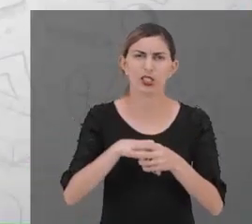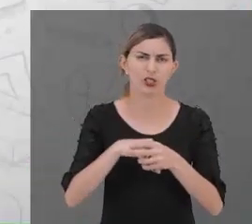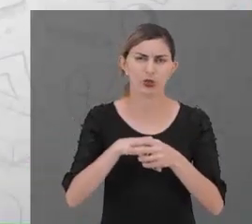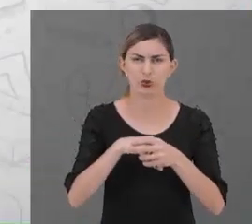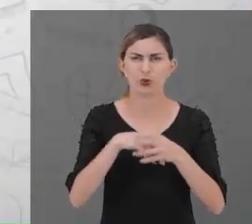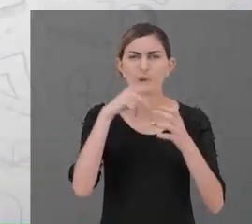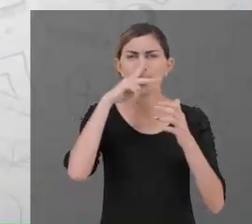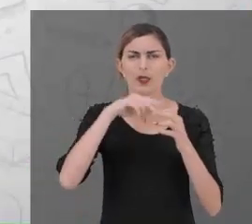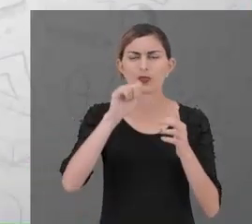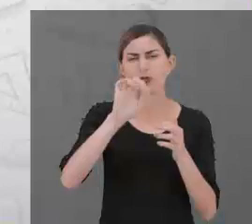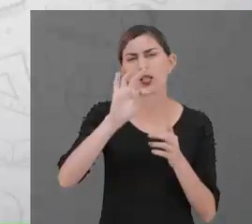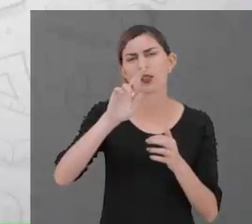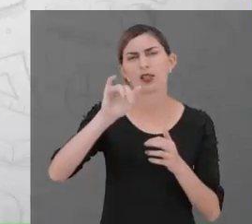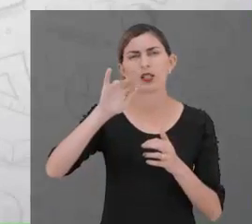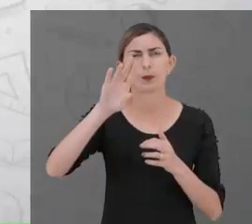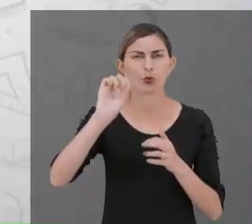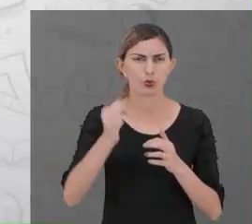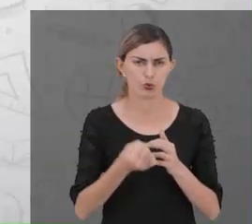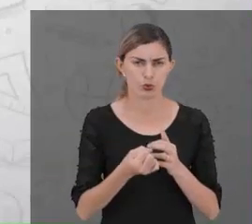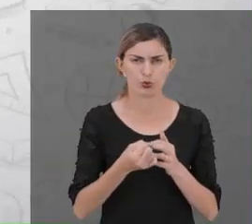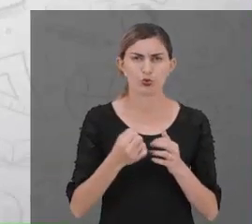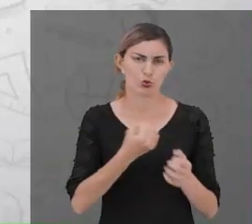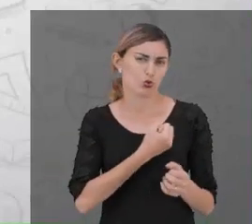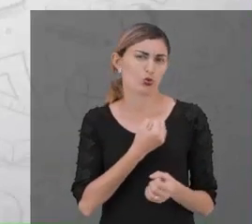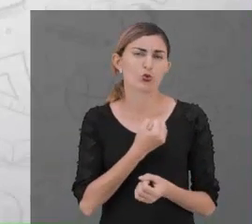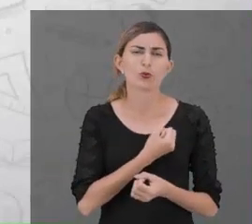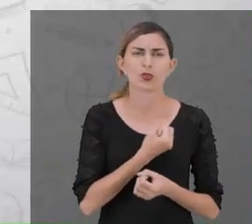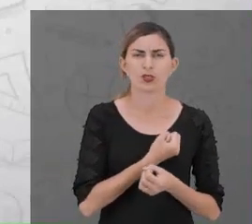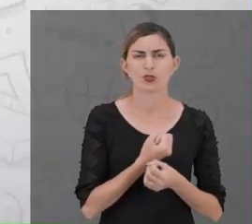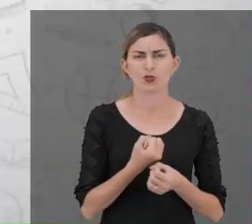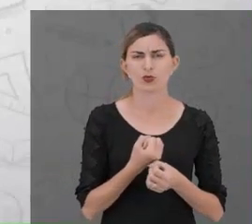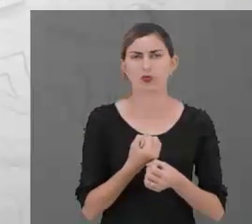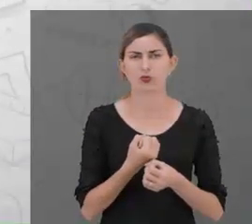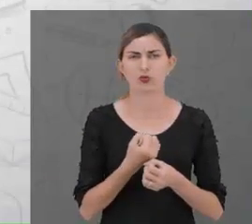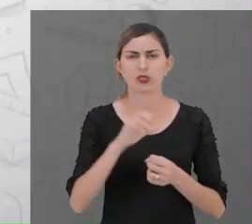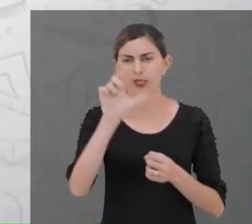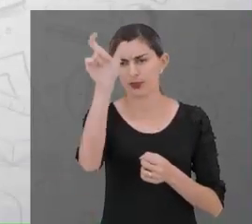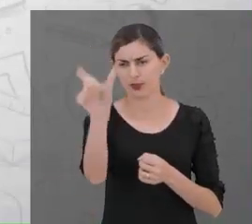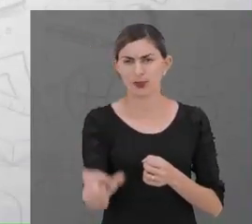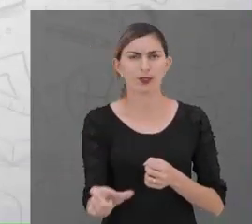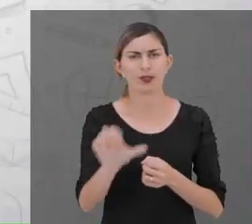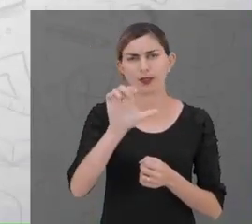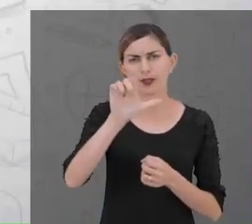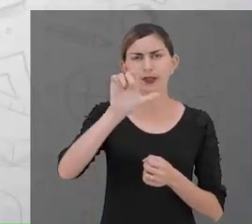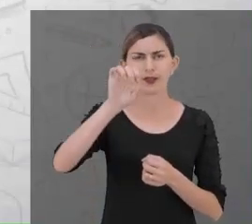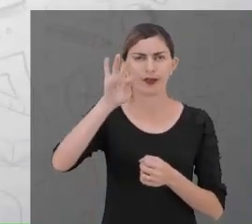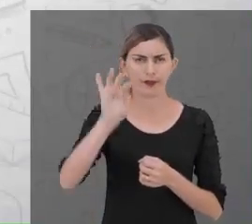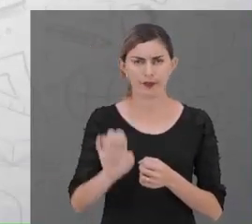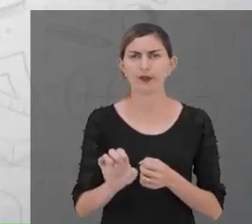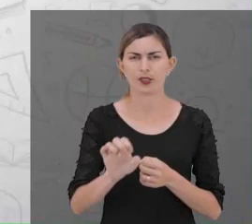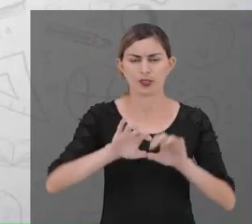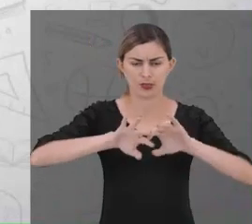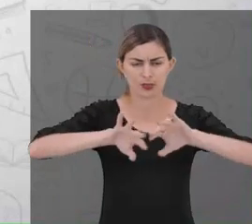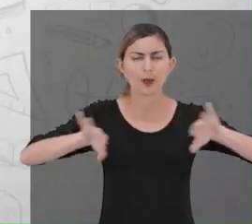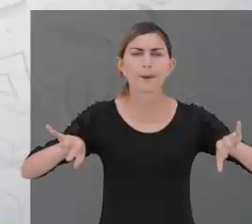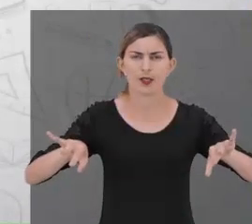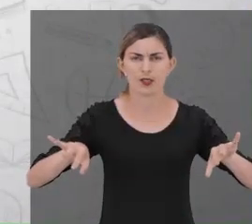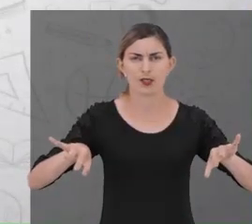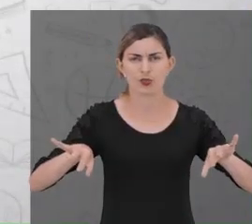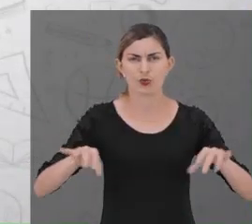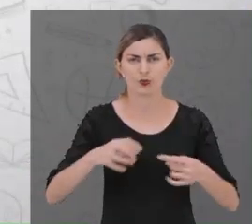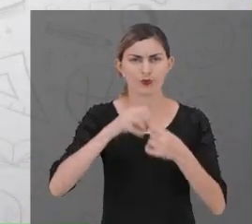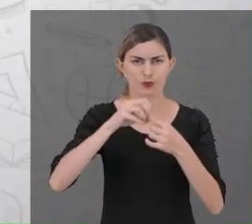partes dentro de um mesmo atributo. Ou seja, um número, por exemplo, o número de um cliente, ele